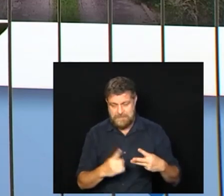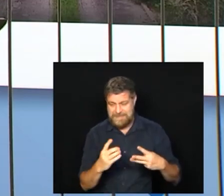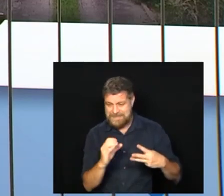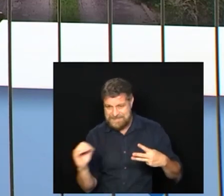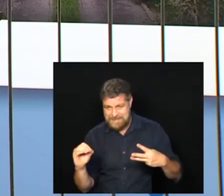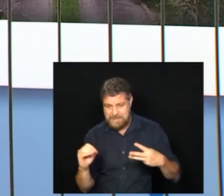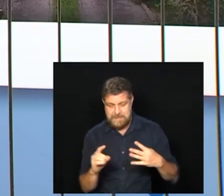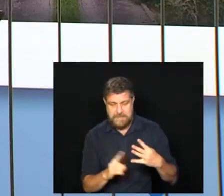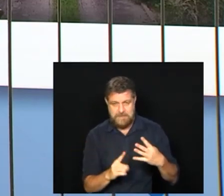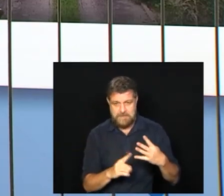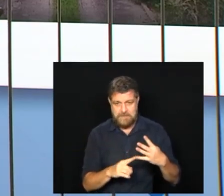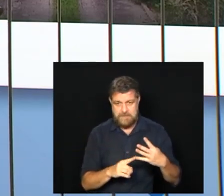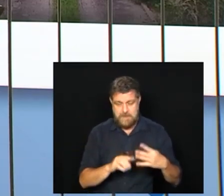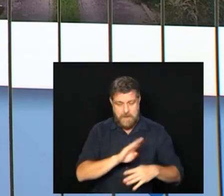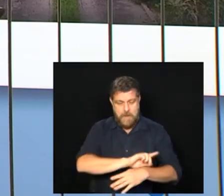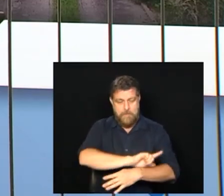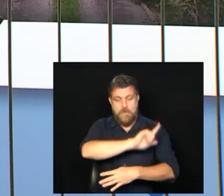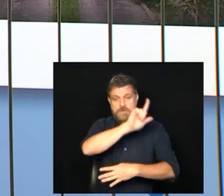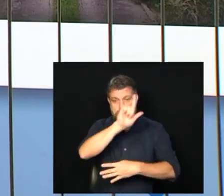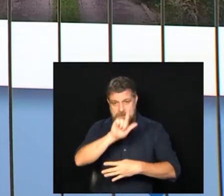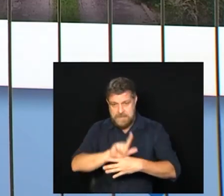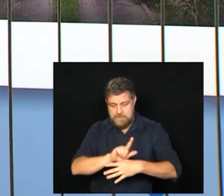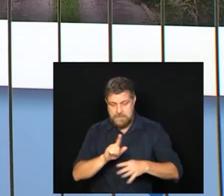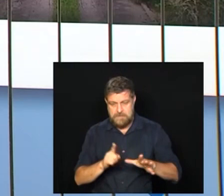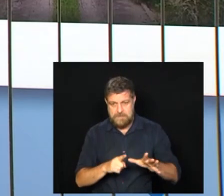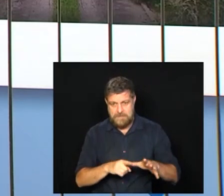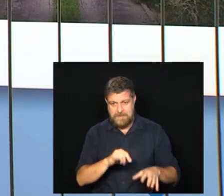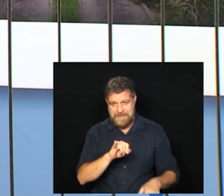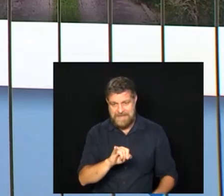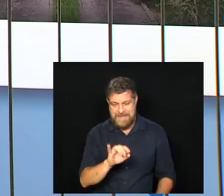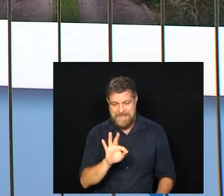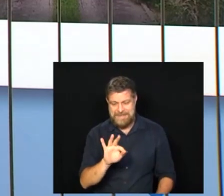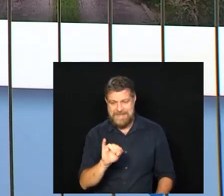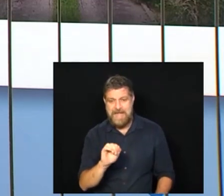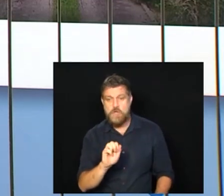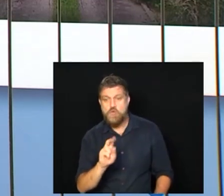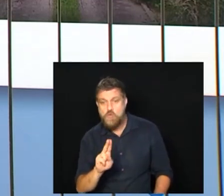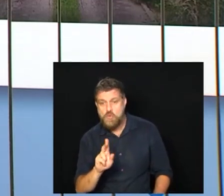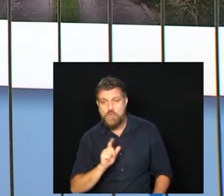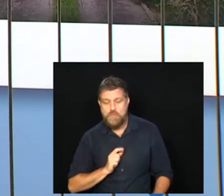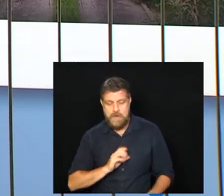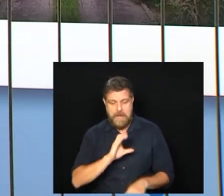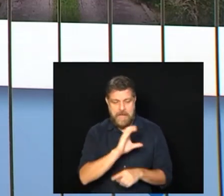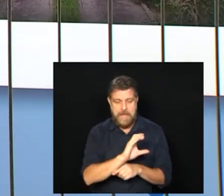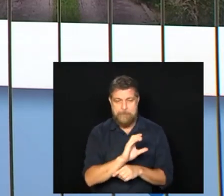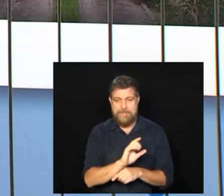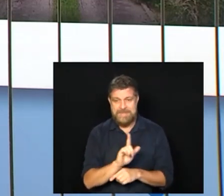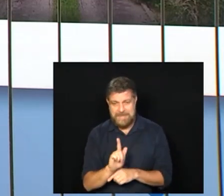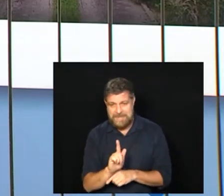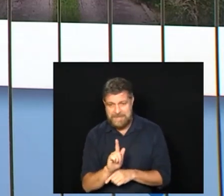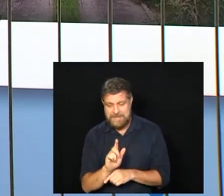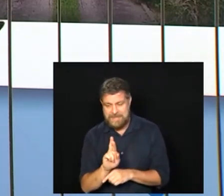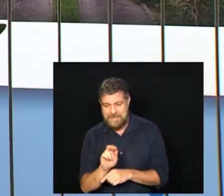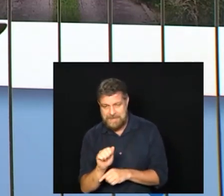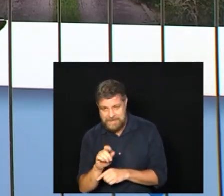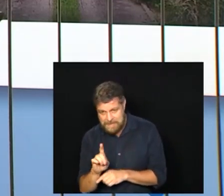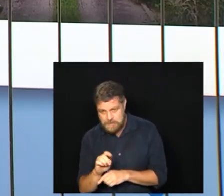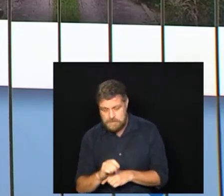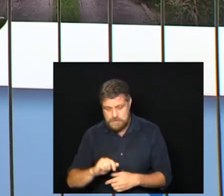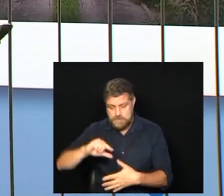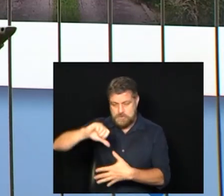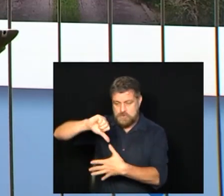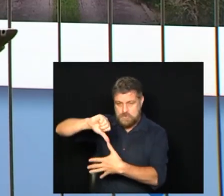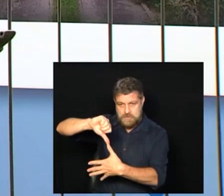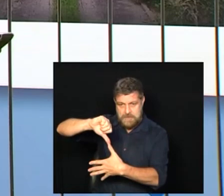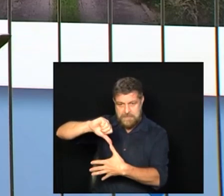Centenário, Jardim Monte Líbano, Jardim Itaiú, Jardim Campina Grande, Jardim Sul América,